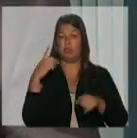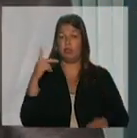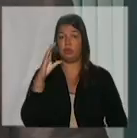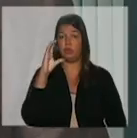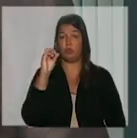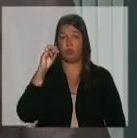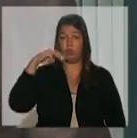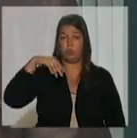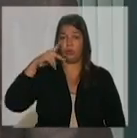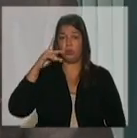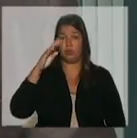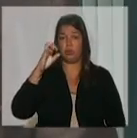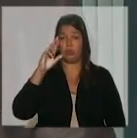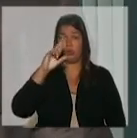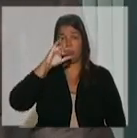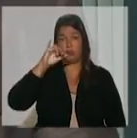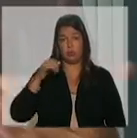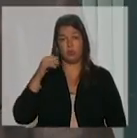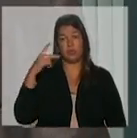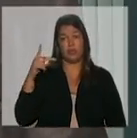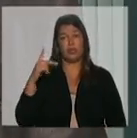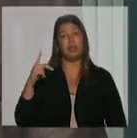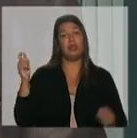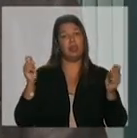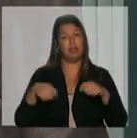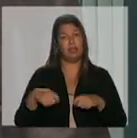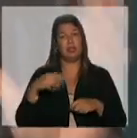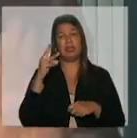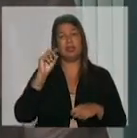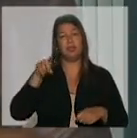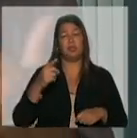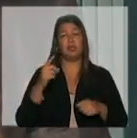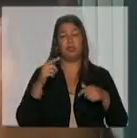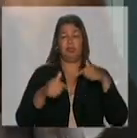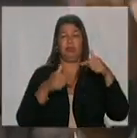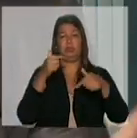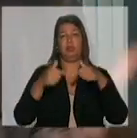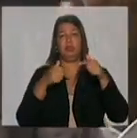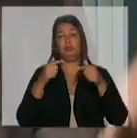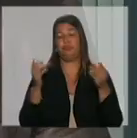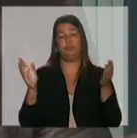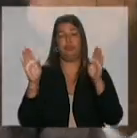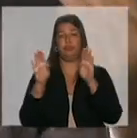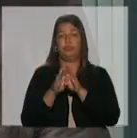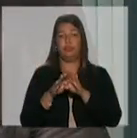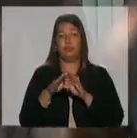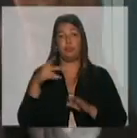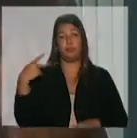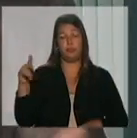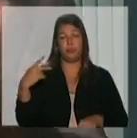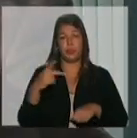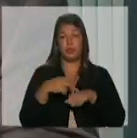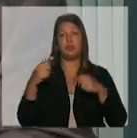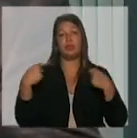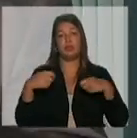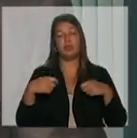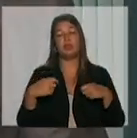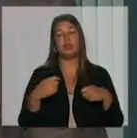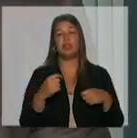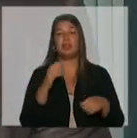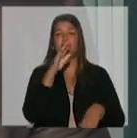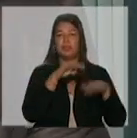30 mil empregos. Isso é que tem que ser retomado. A Petrobras precisa voltar a contratar plataformas e navios